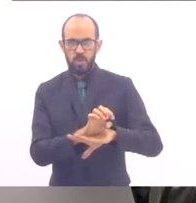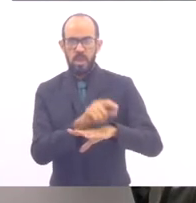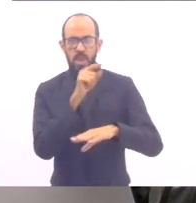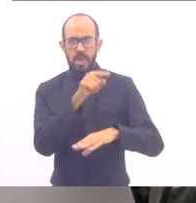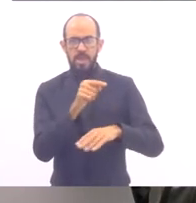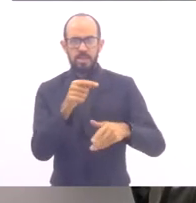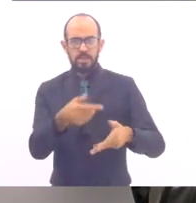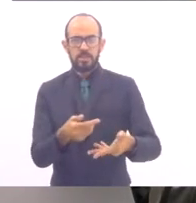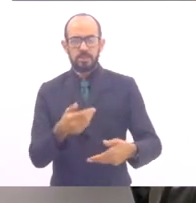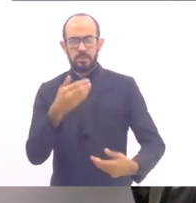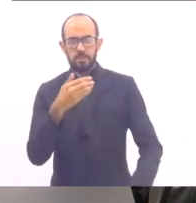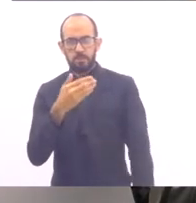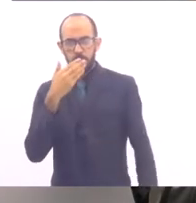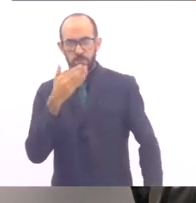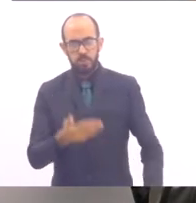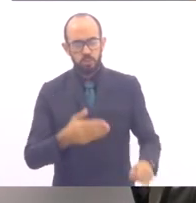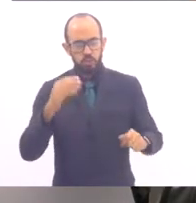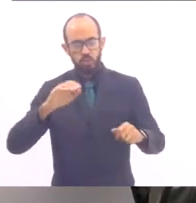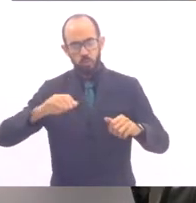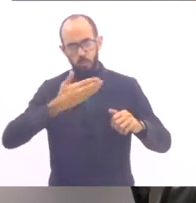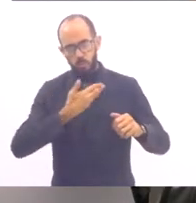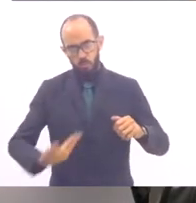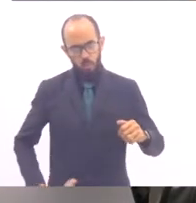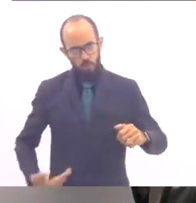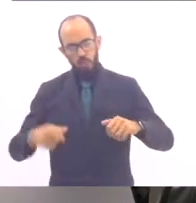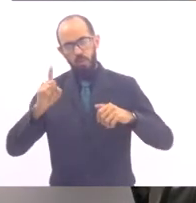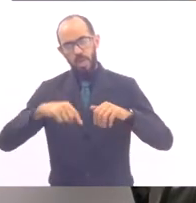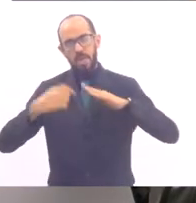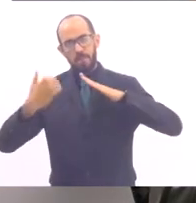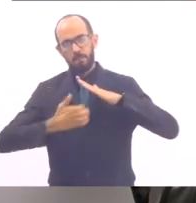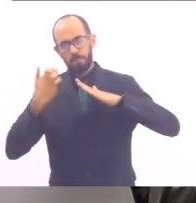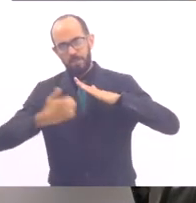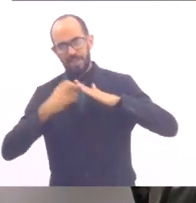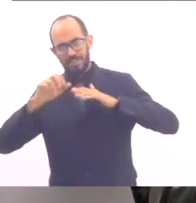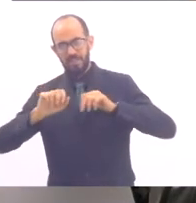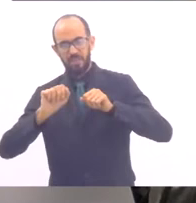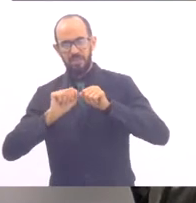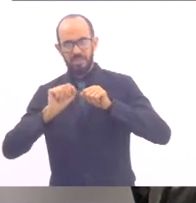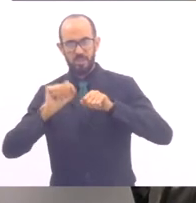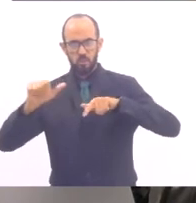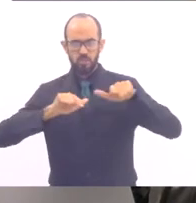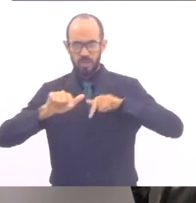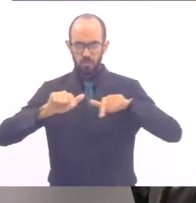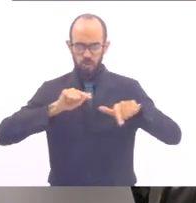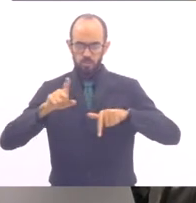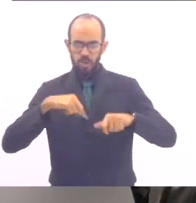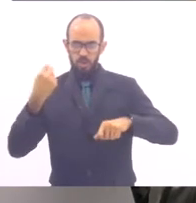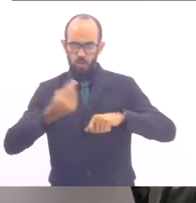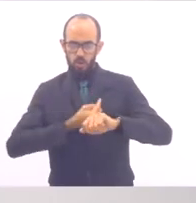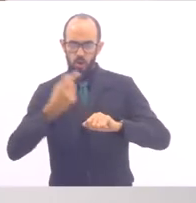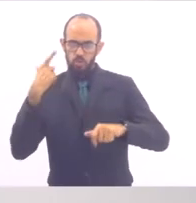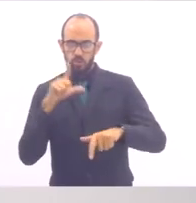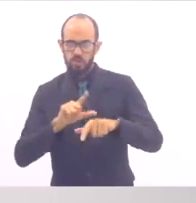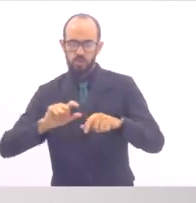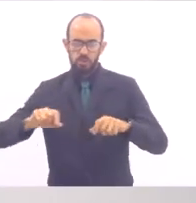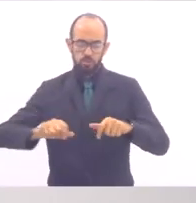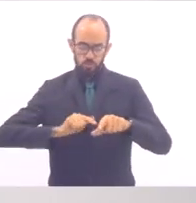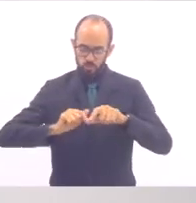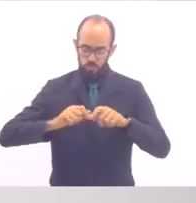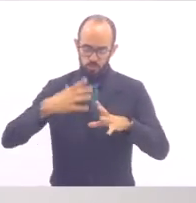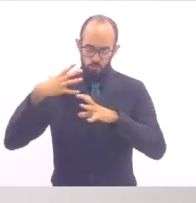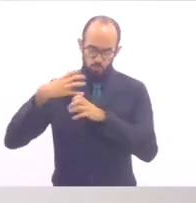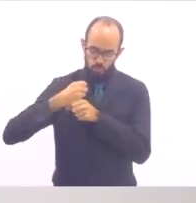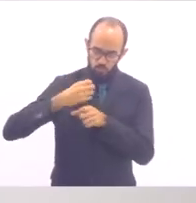público são empresas que vão prestar um serviço, né, para que a gente possa, sim, trabalhar com números,